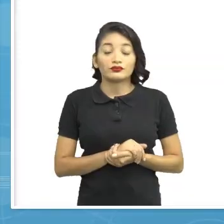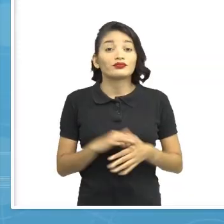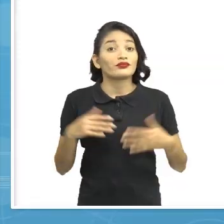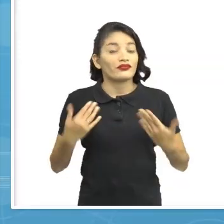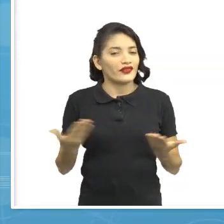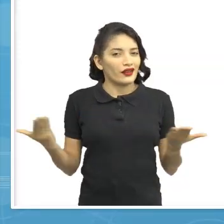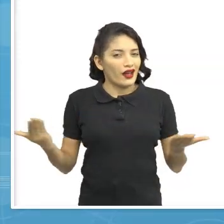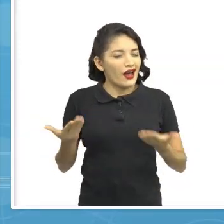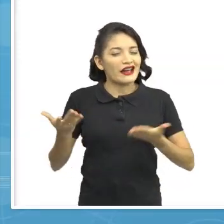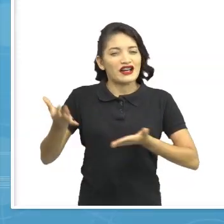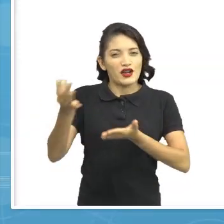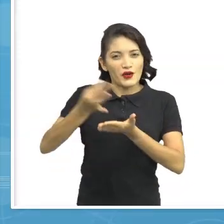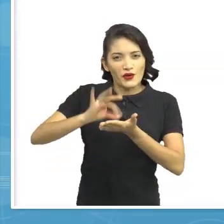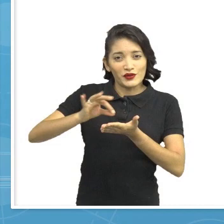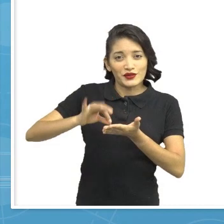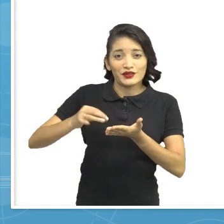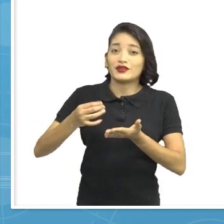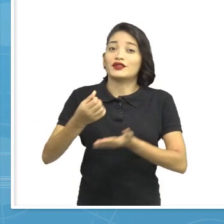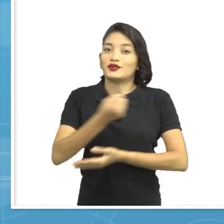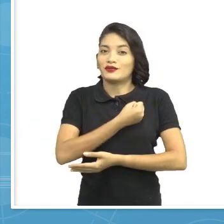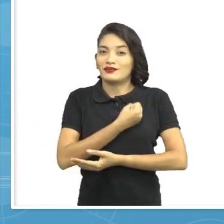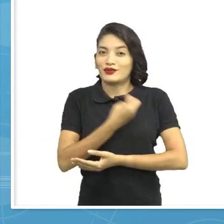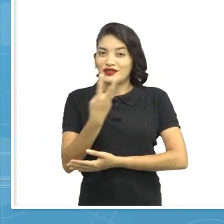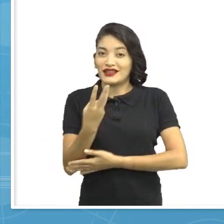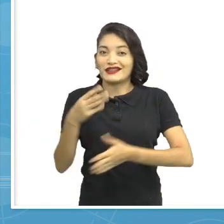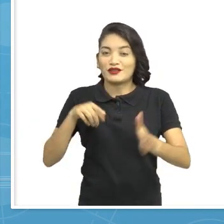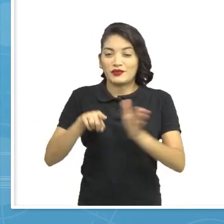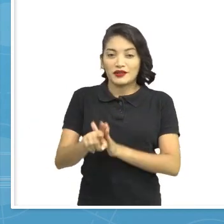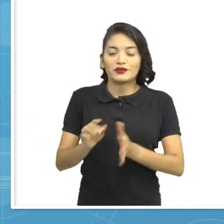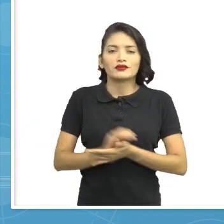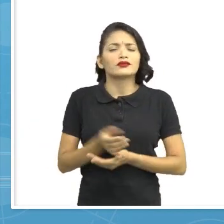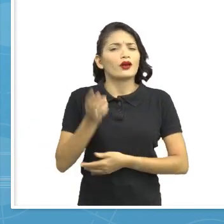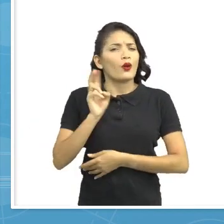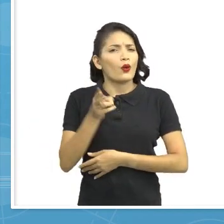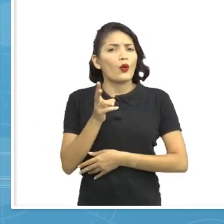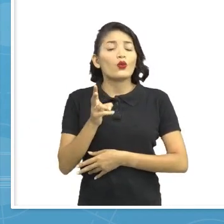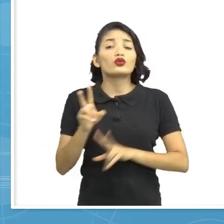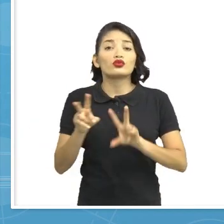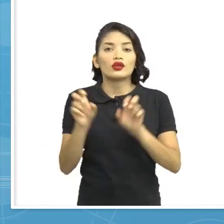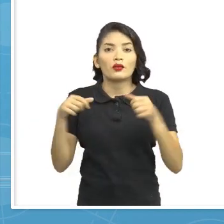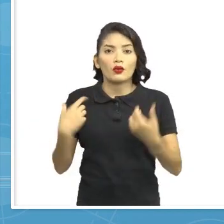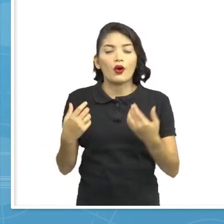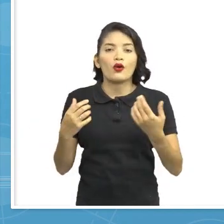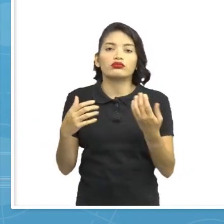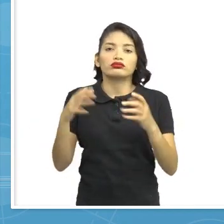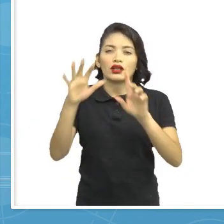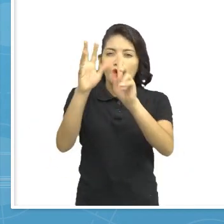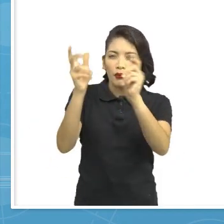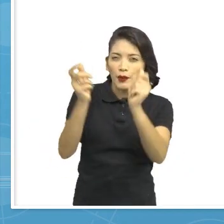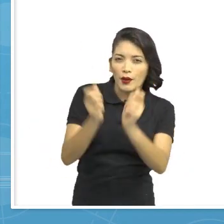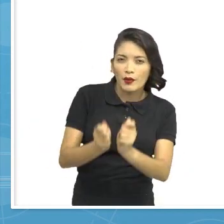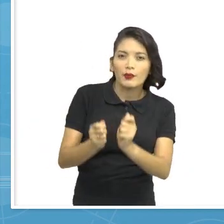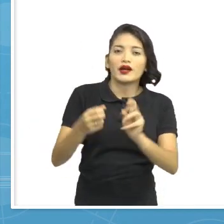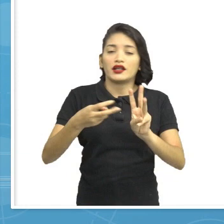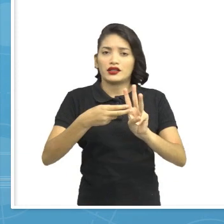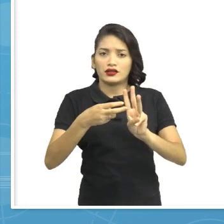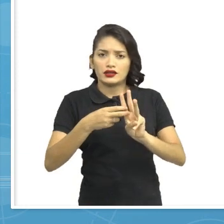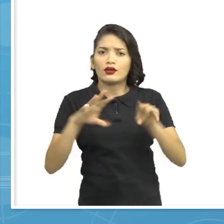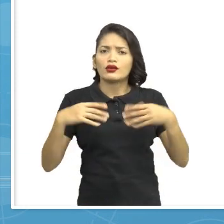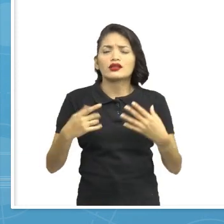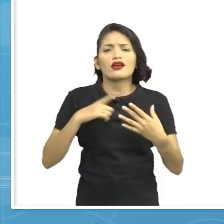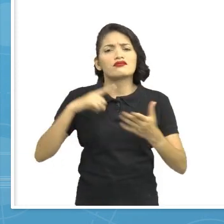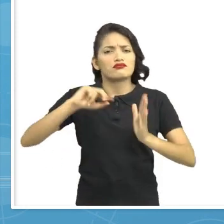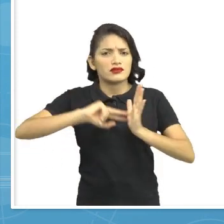Vamos então para a correção da nossa terceira questão. Então, olha só, continuamos falando sobre artefatos indígenas, né? Então, eles produzem sua arte com